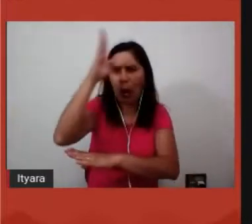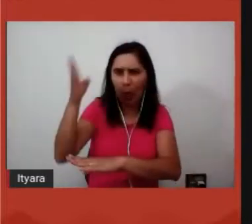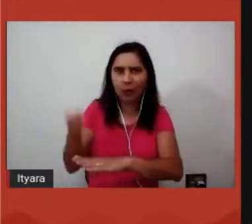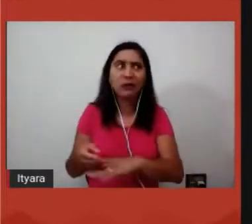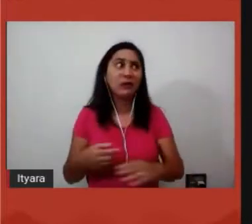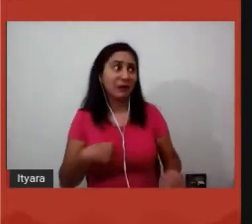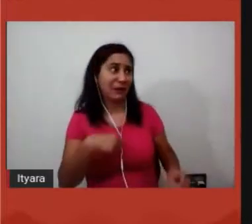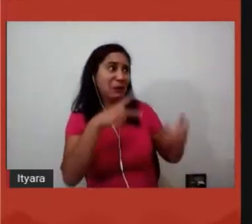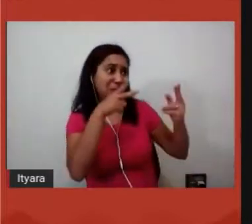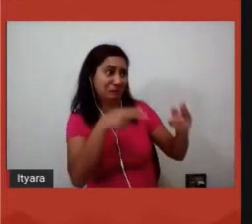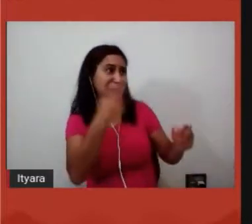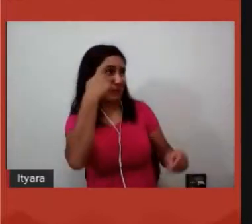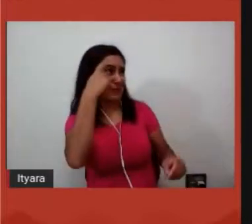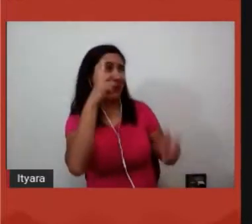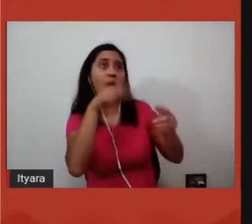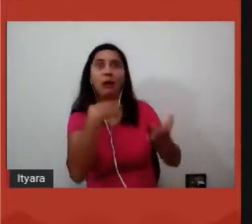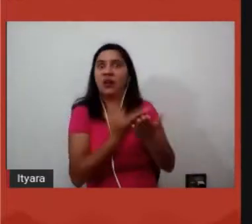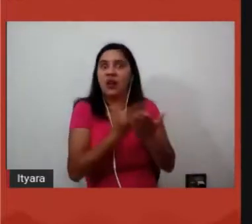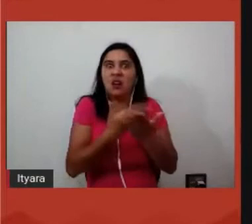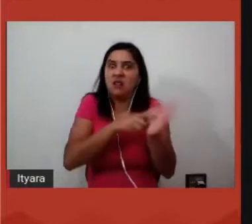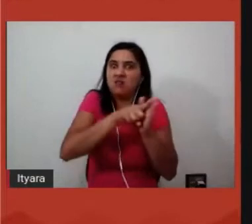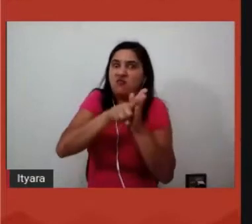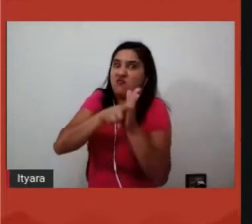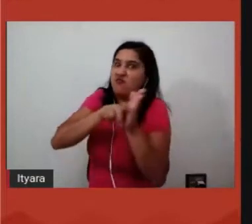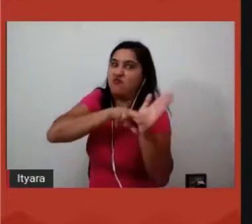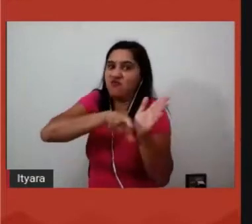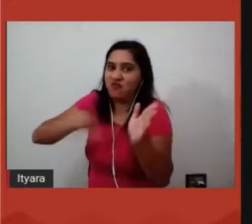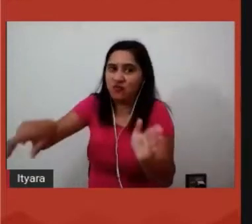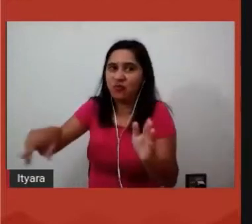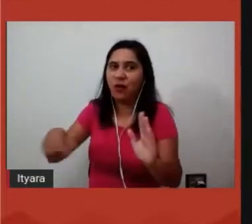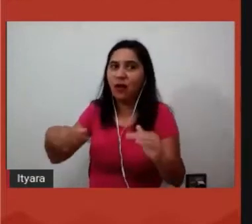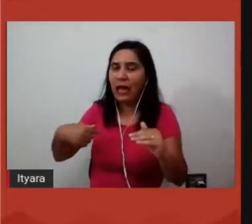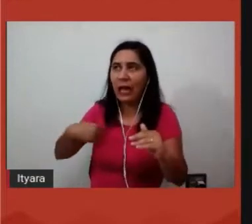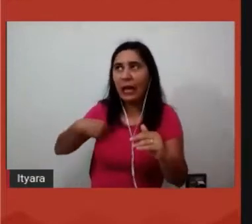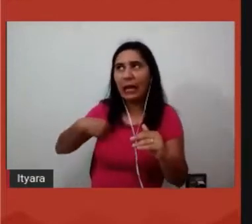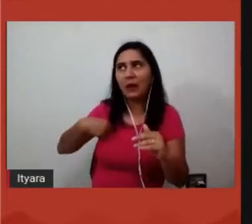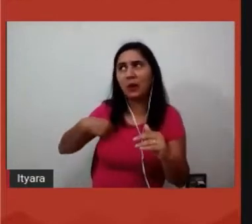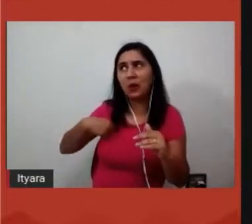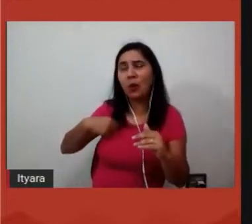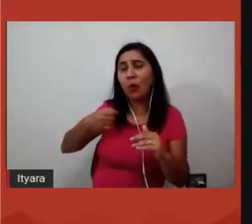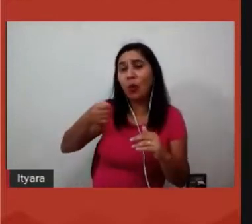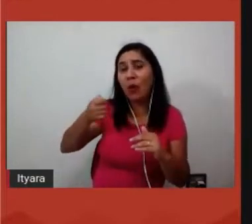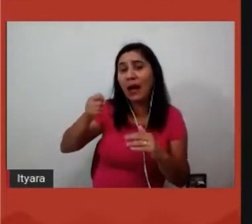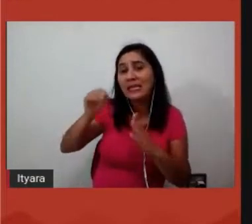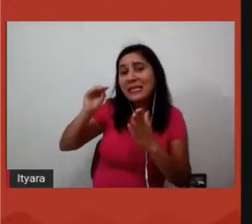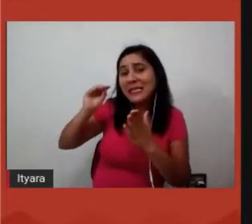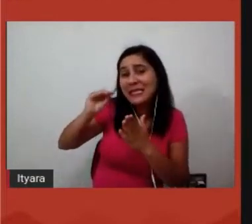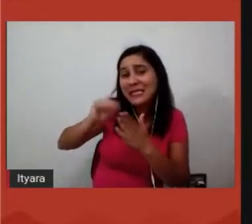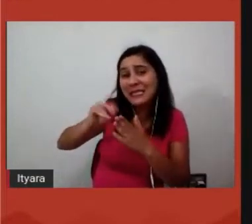estudar muito. E eu dou aula segunda de manhã, hein? Por pouco aqui, ó.